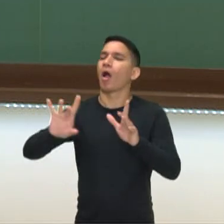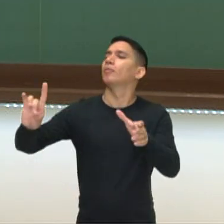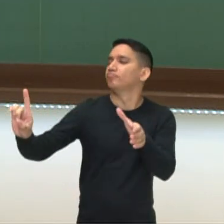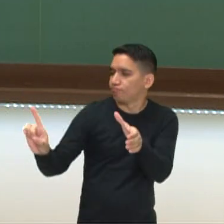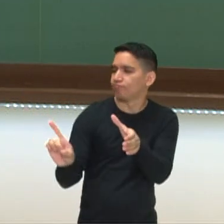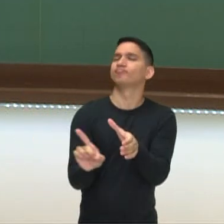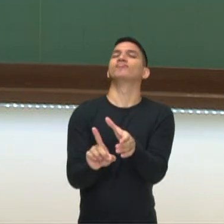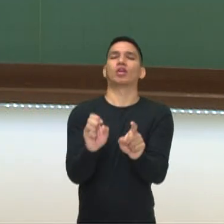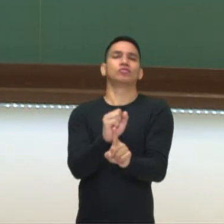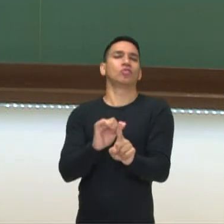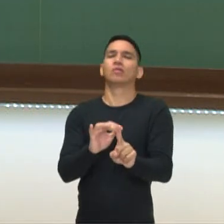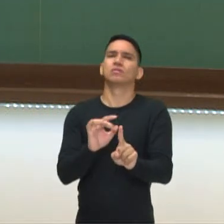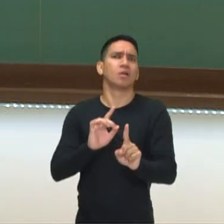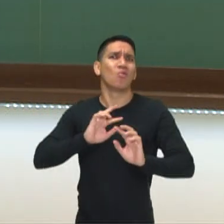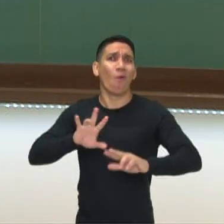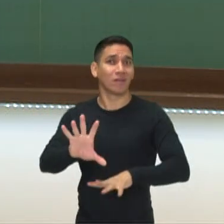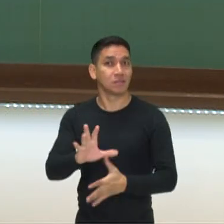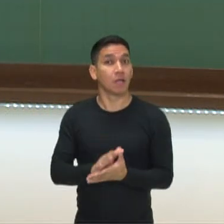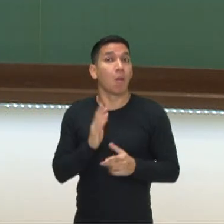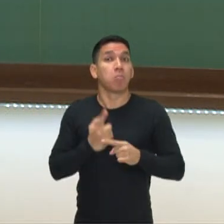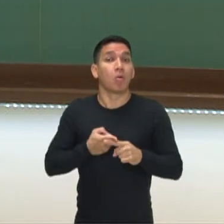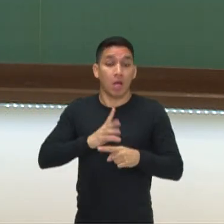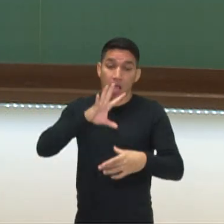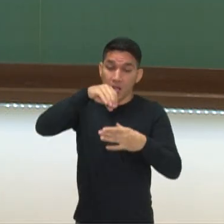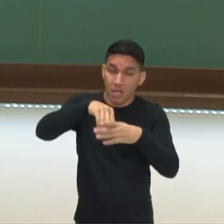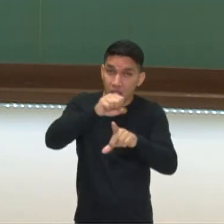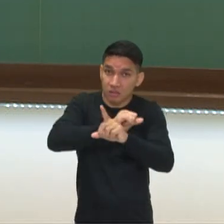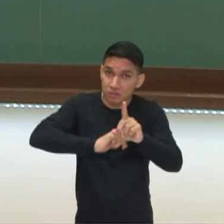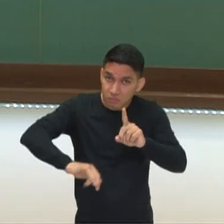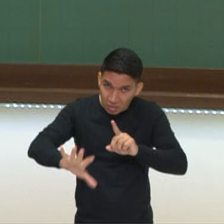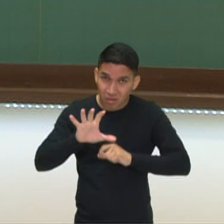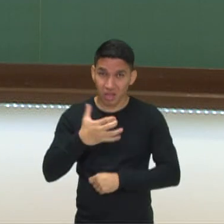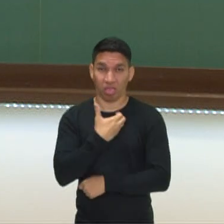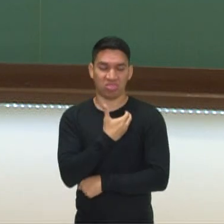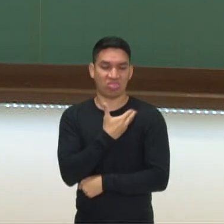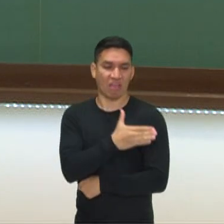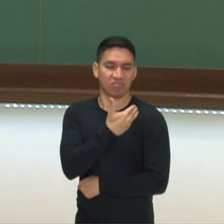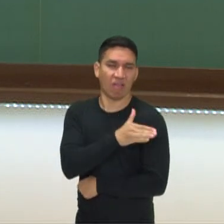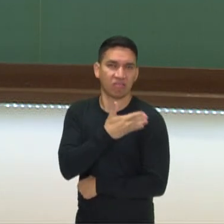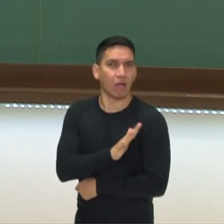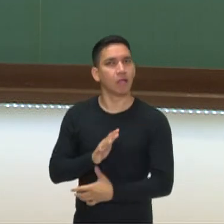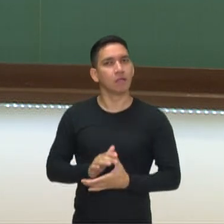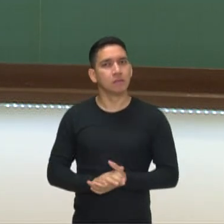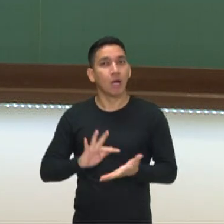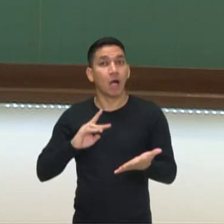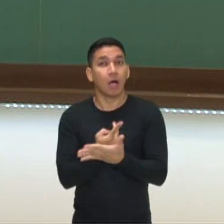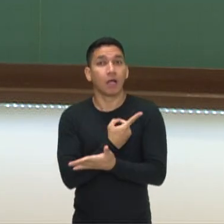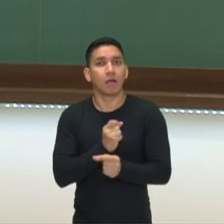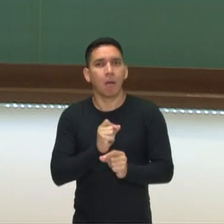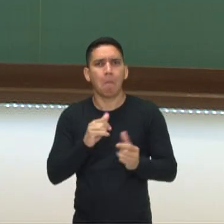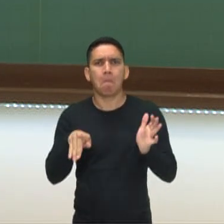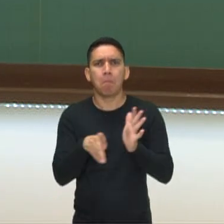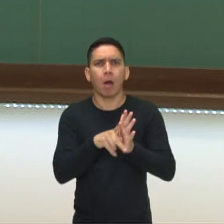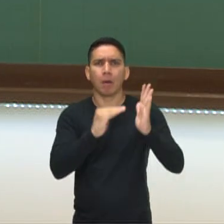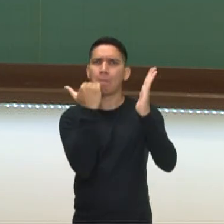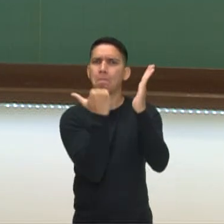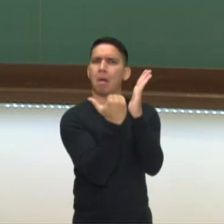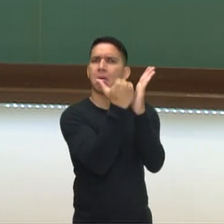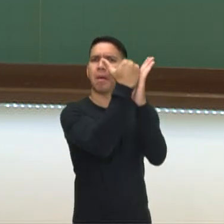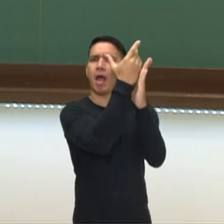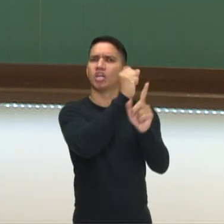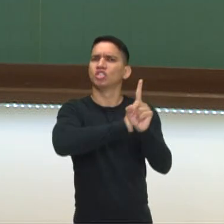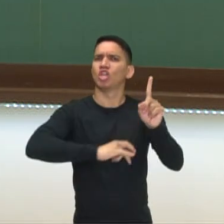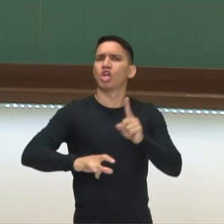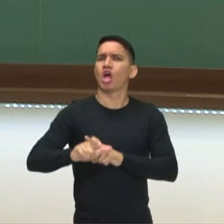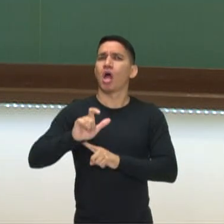sociedade. Por quê? Porque dentro dessa sociedade racializada que estamos falando, nessa hierarquia social, um indivíduo